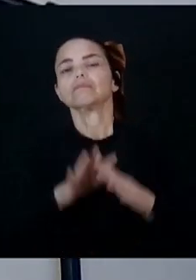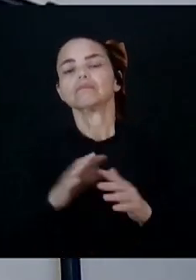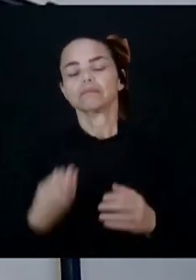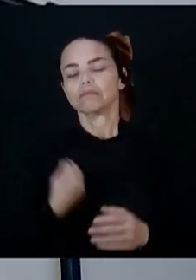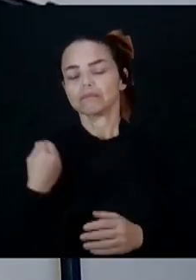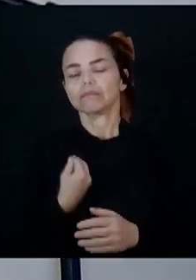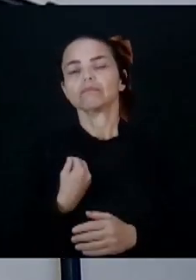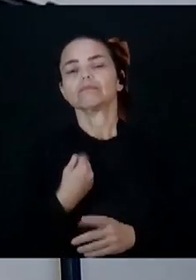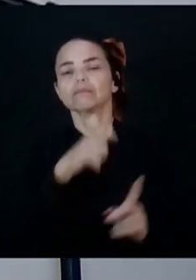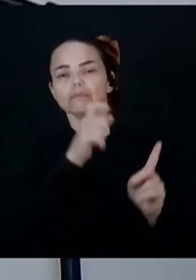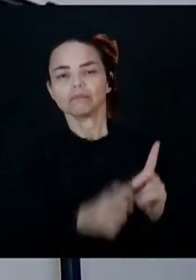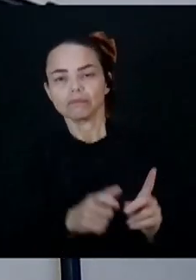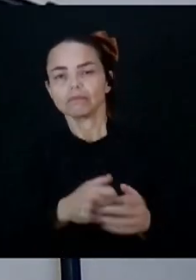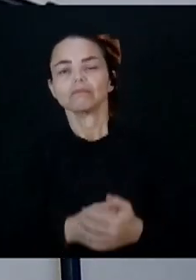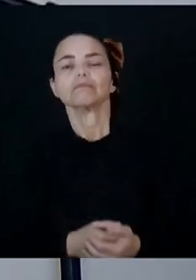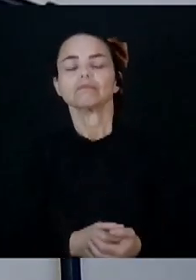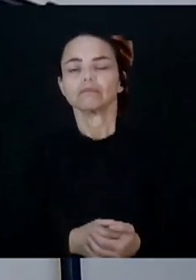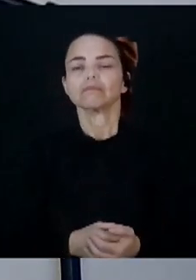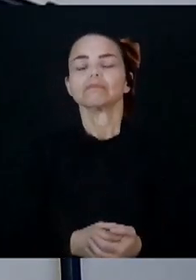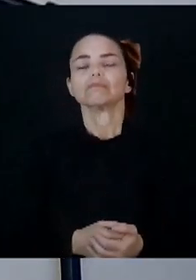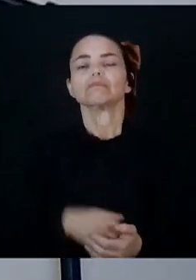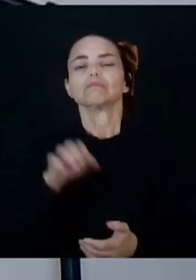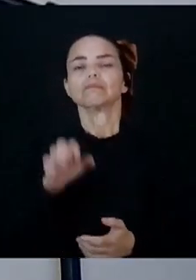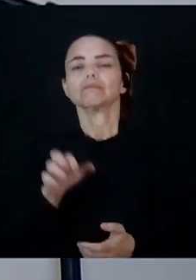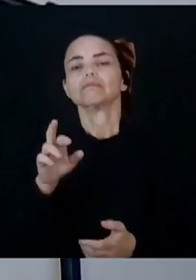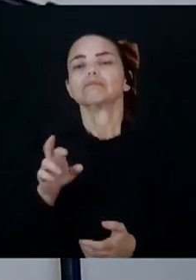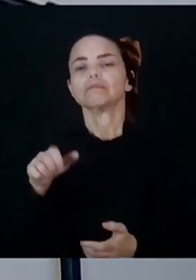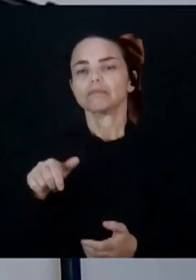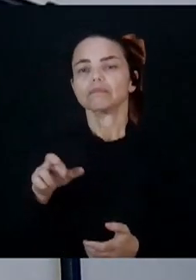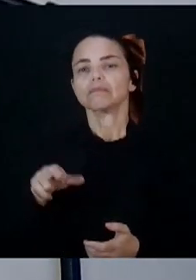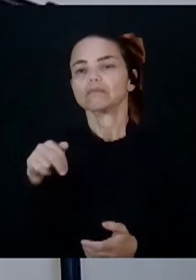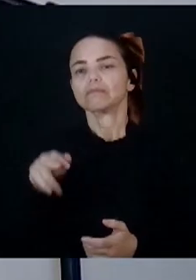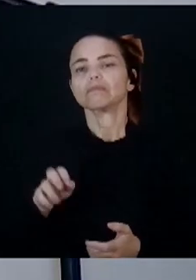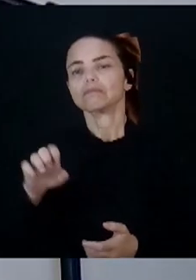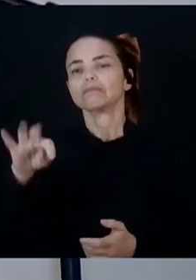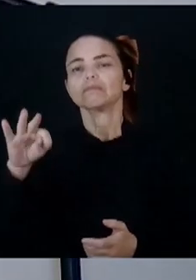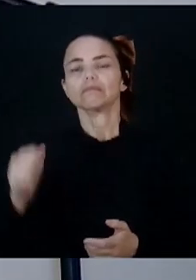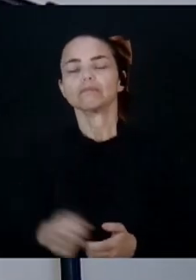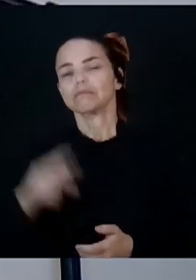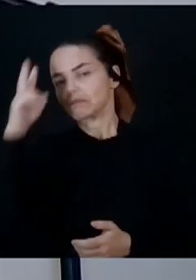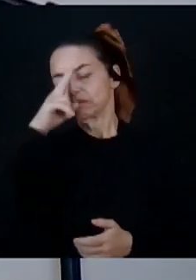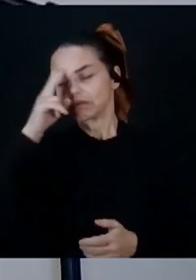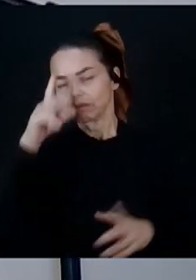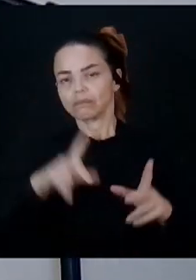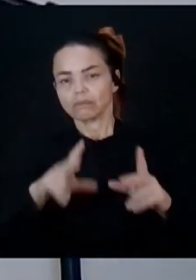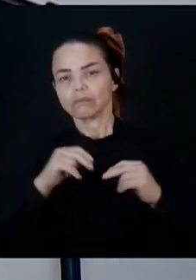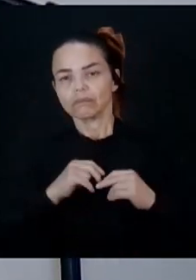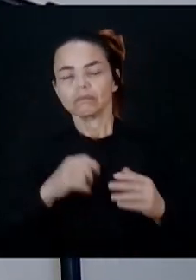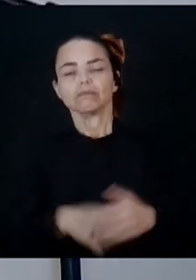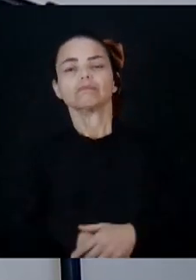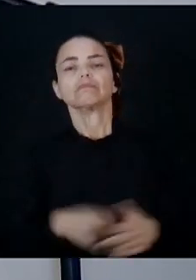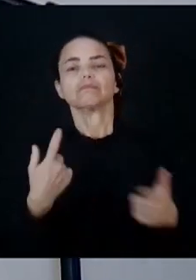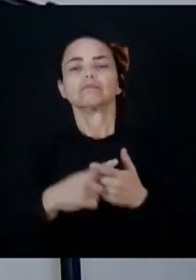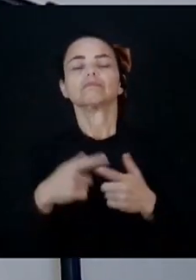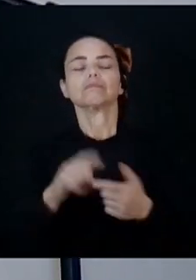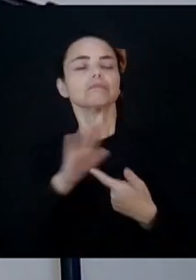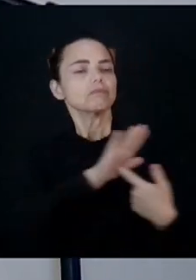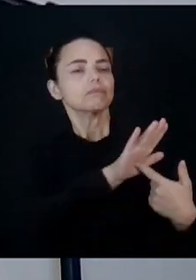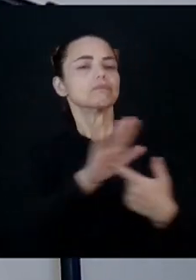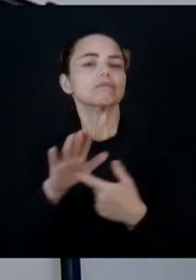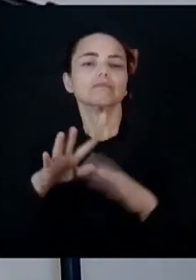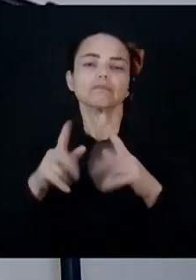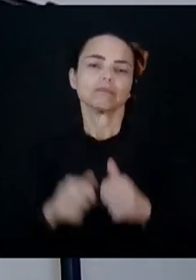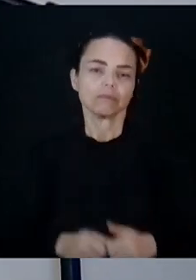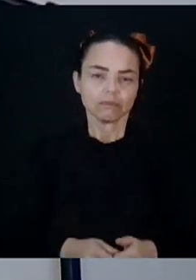ela. Henriqueta, esta honraria ela é merecida porque reflete tudo aquilo